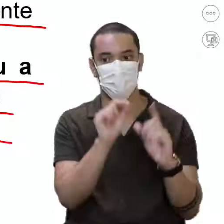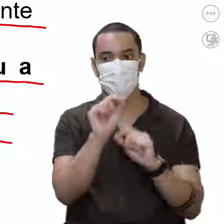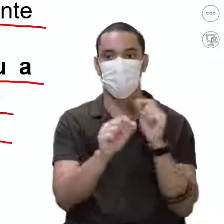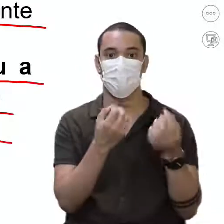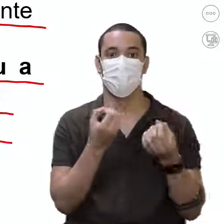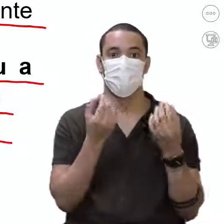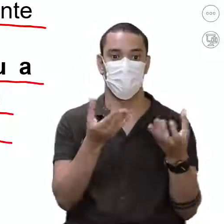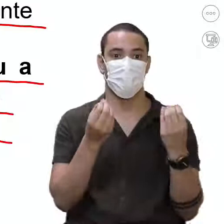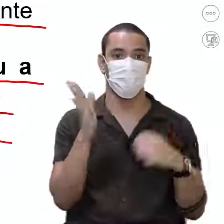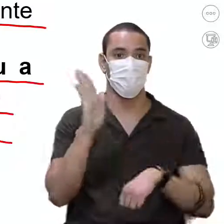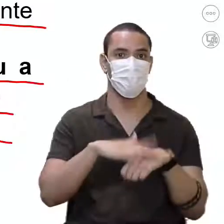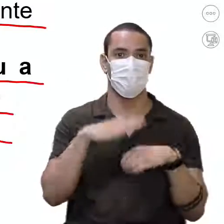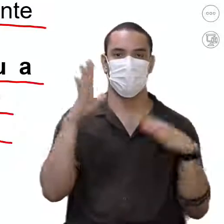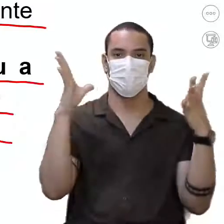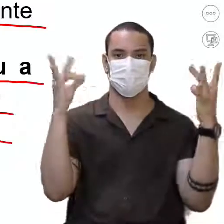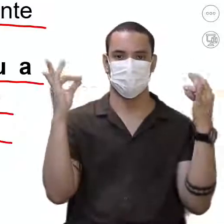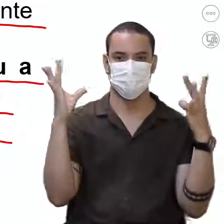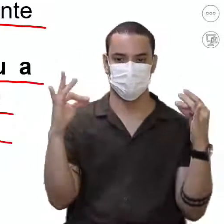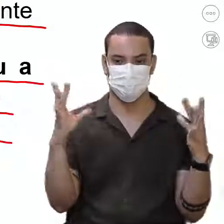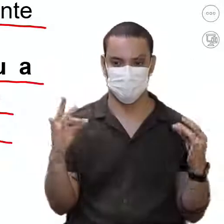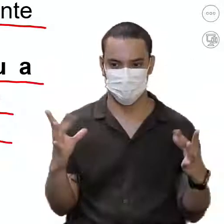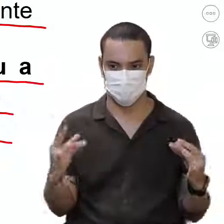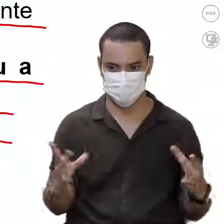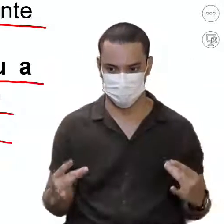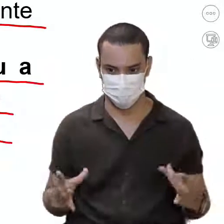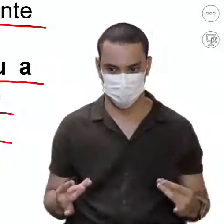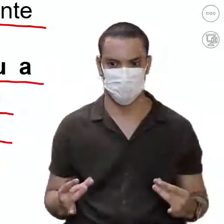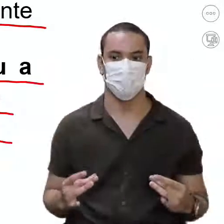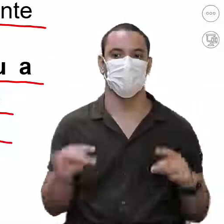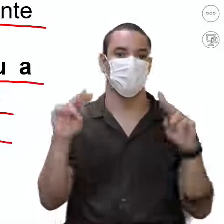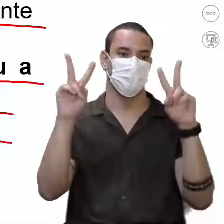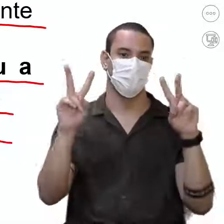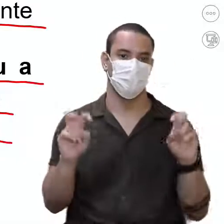informações mais específicas sobre